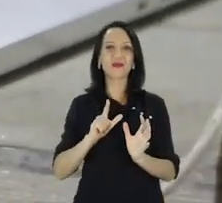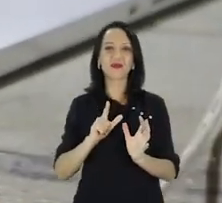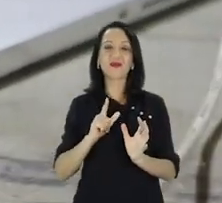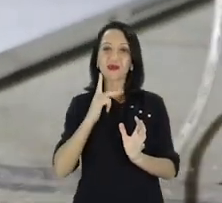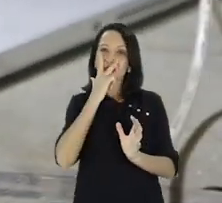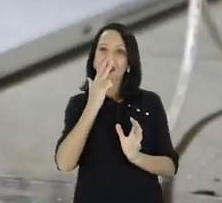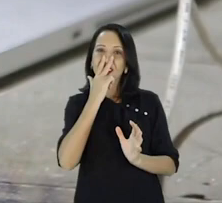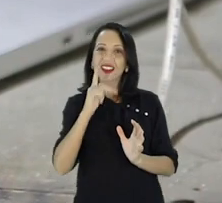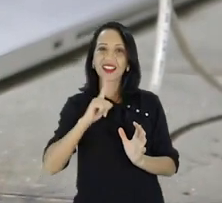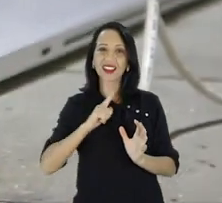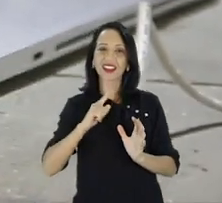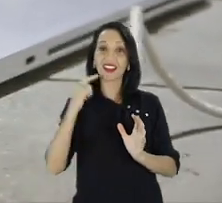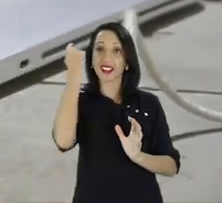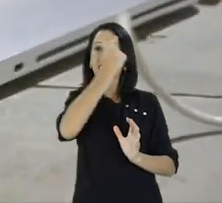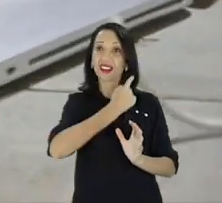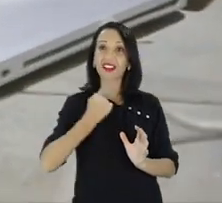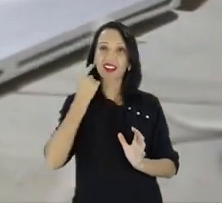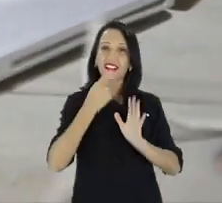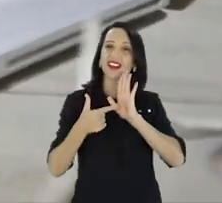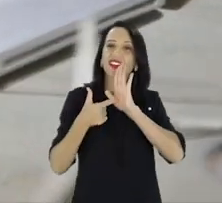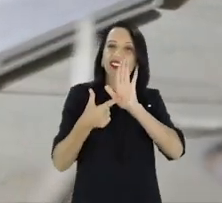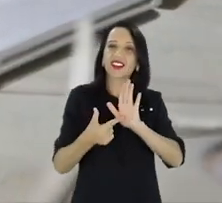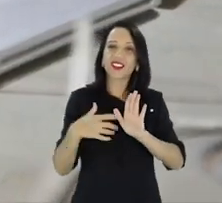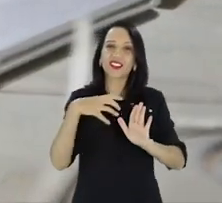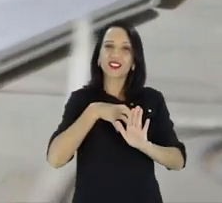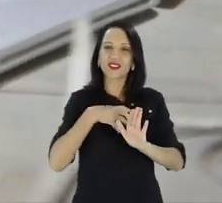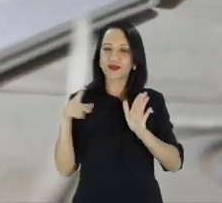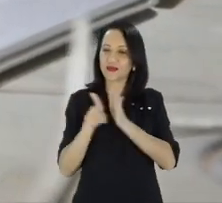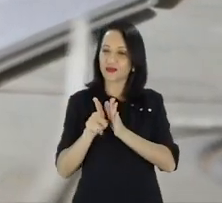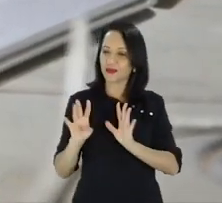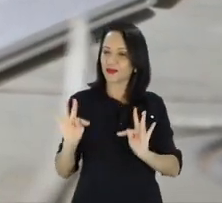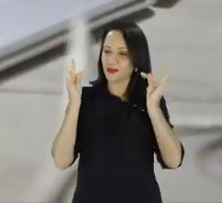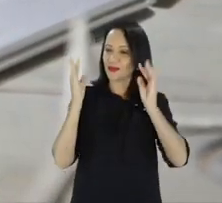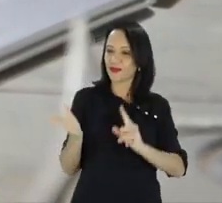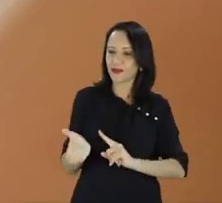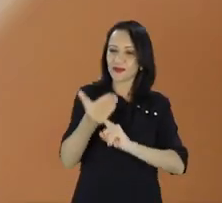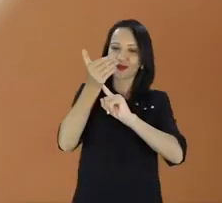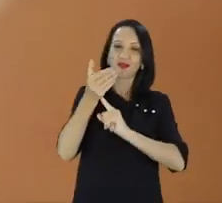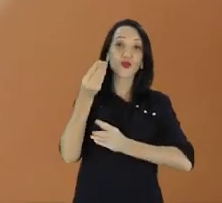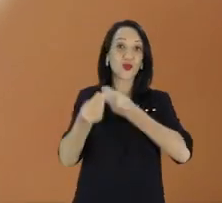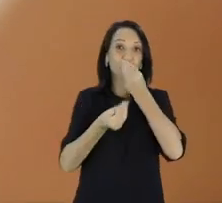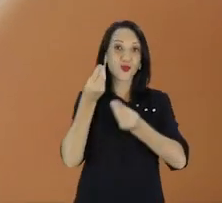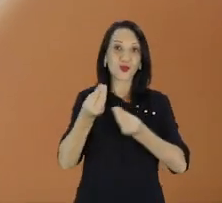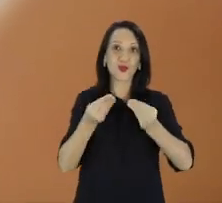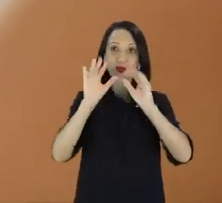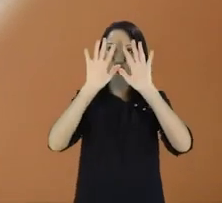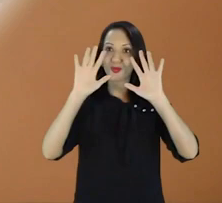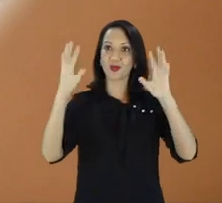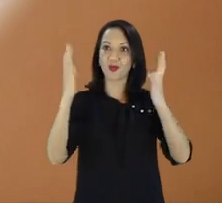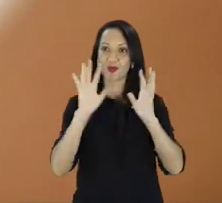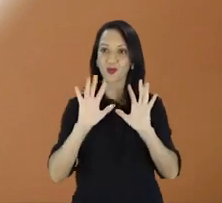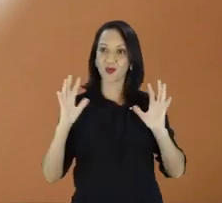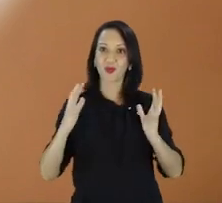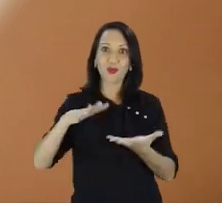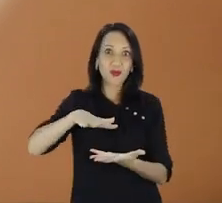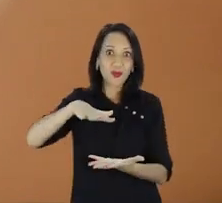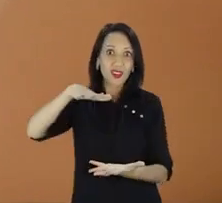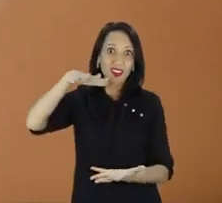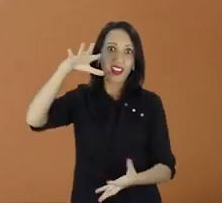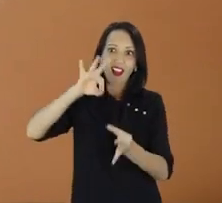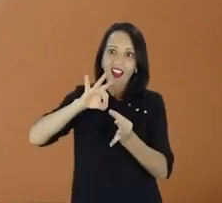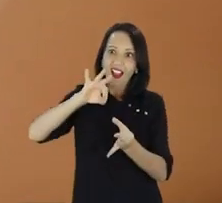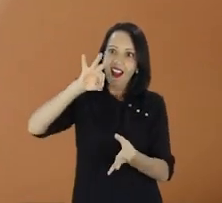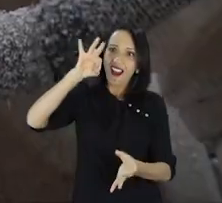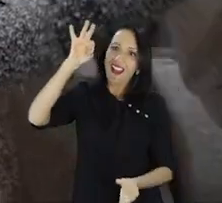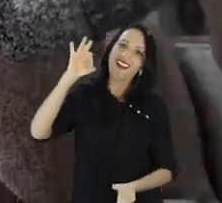fosse facetada porque aí eu quis trazer um pouco desse meu lado de tecnologia E aí como que a gente realiza uma peça né Desse tamanho que